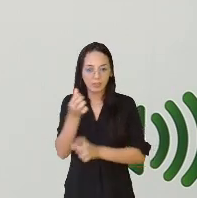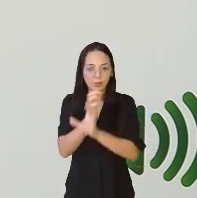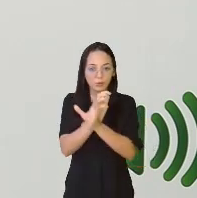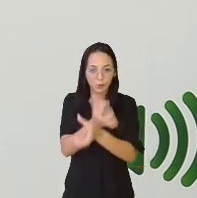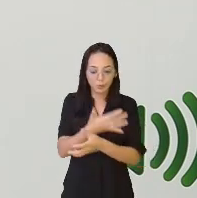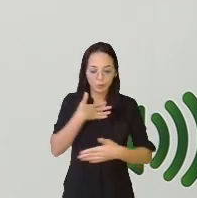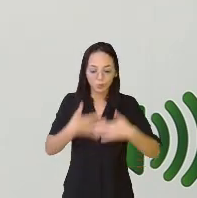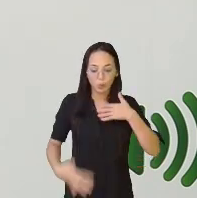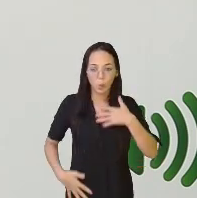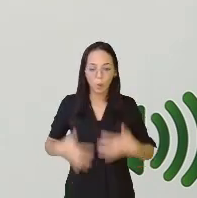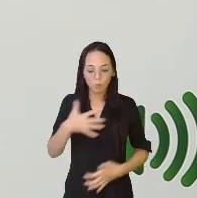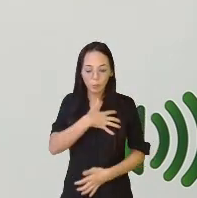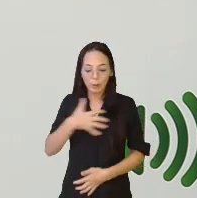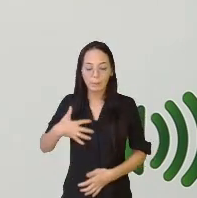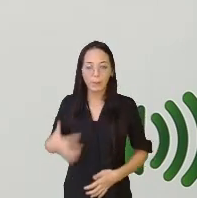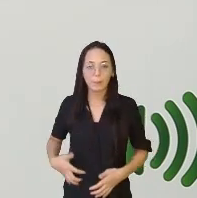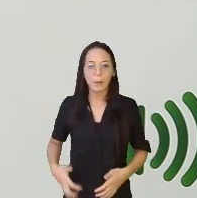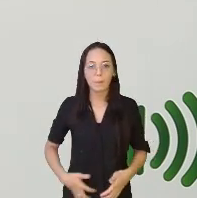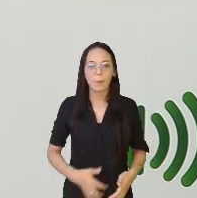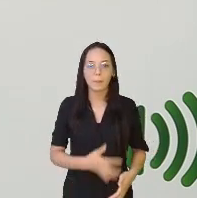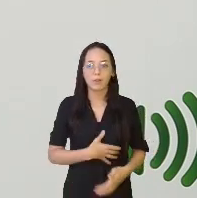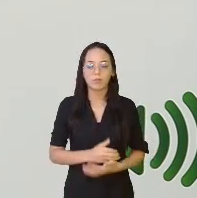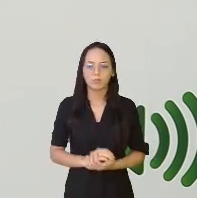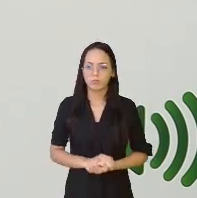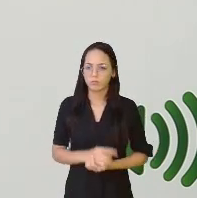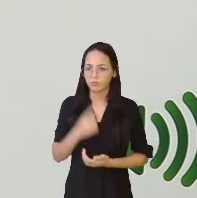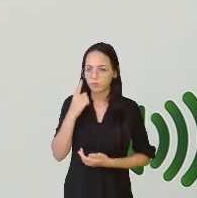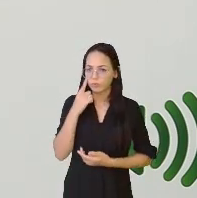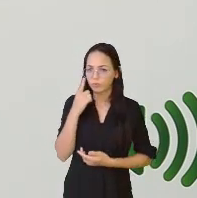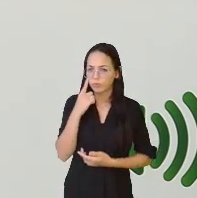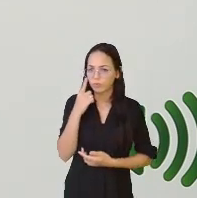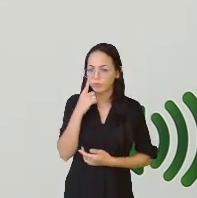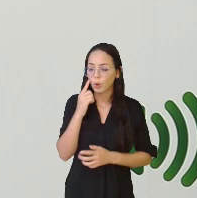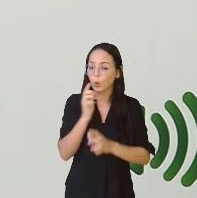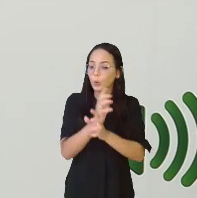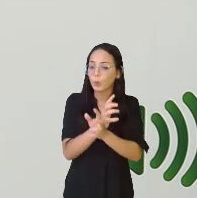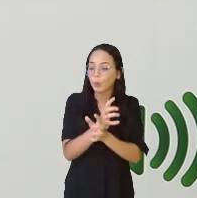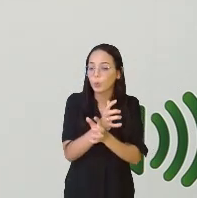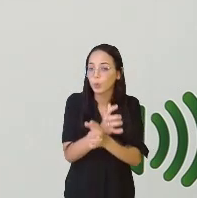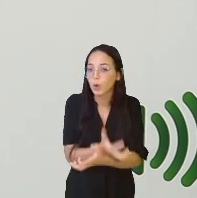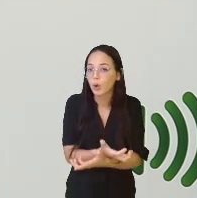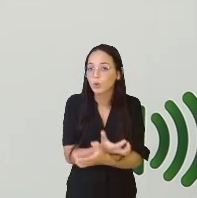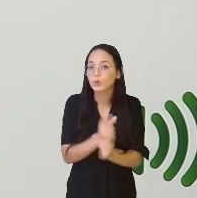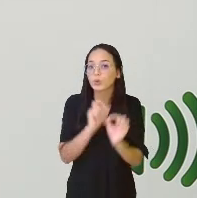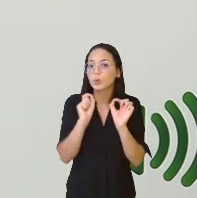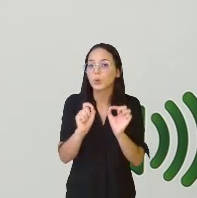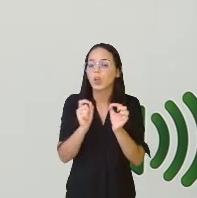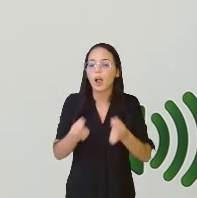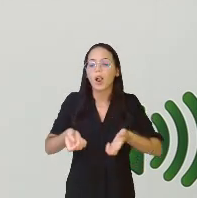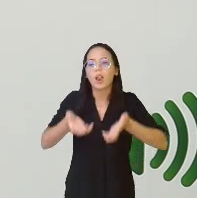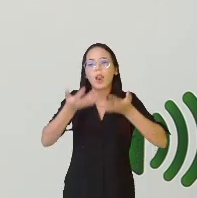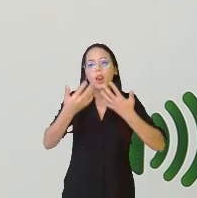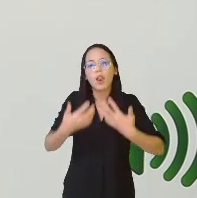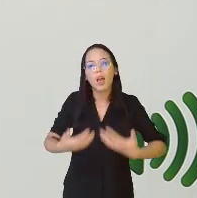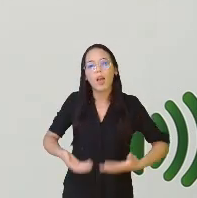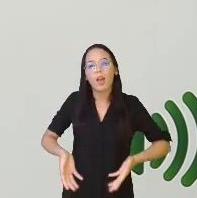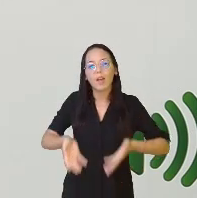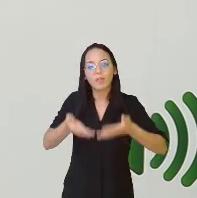206 ossos. Parece que não, mas os ossos eles são muito leves. Você